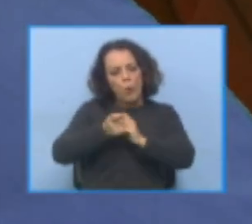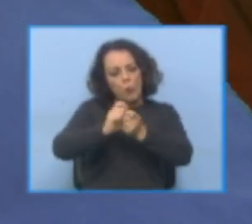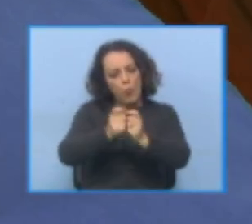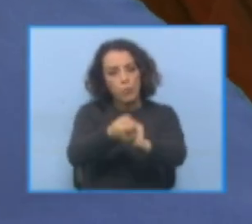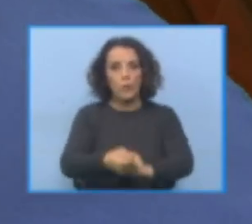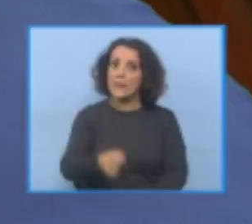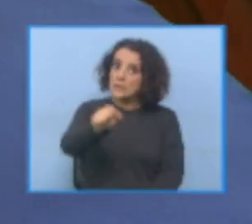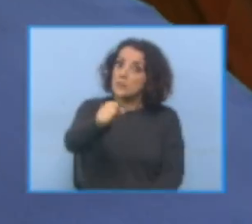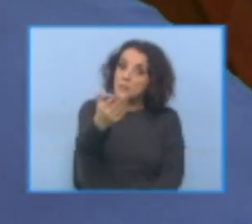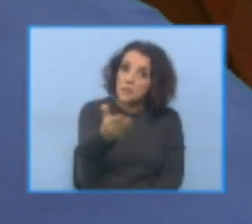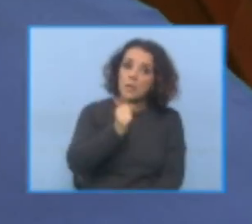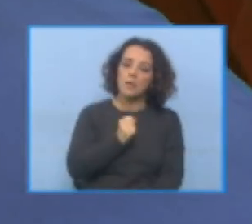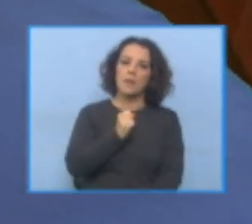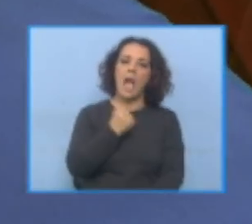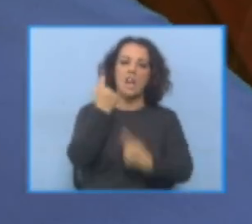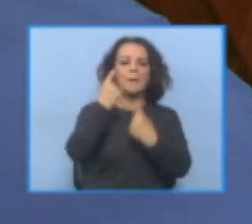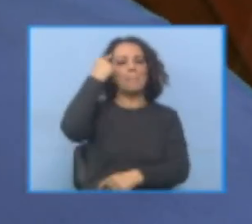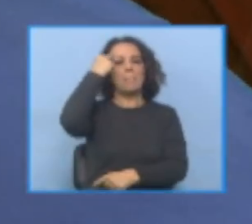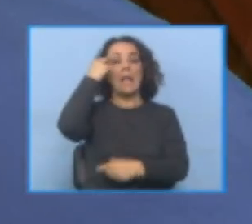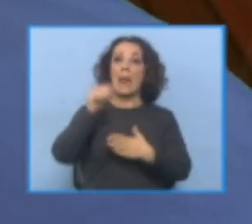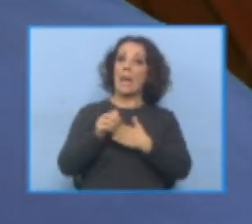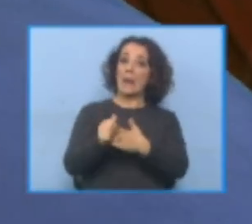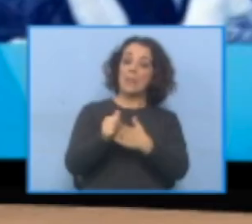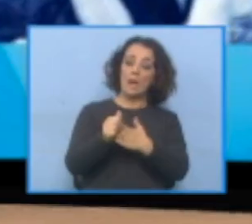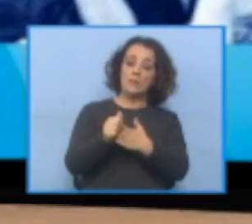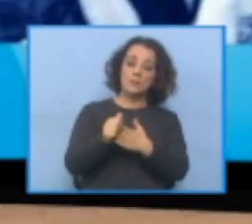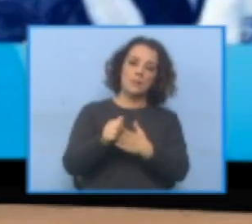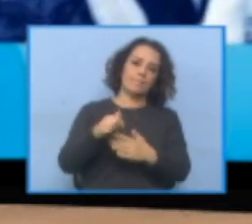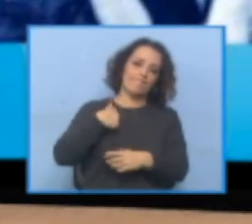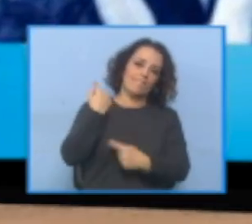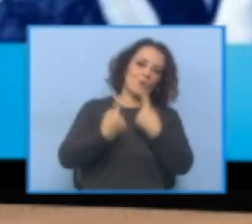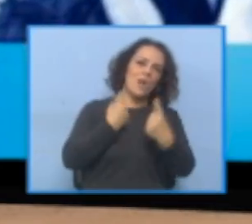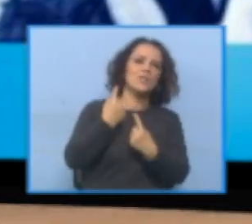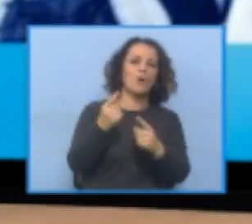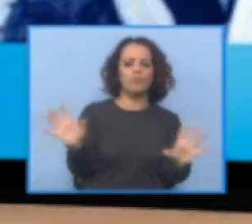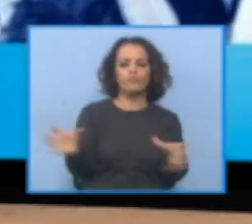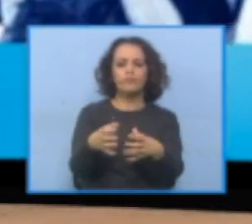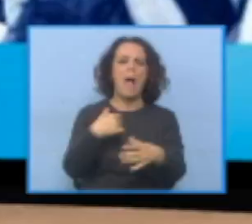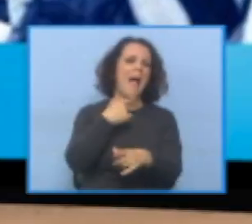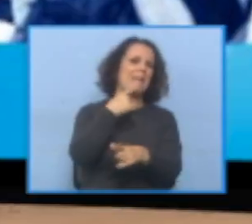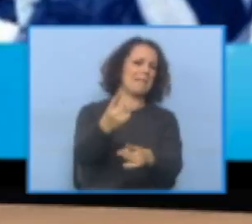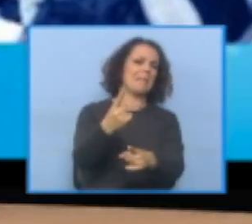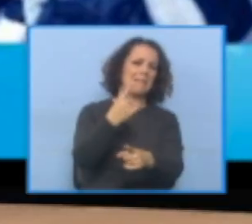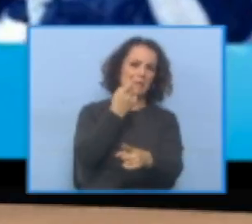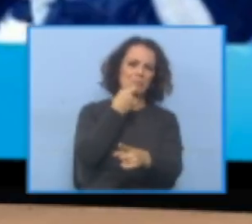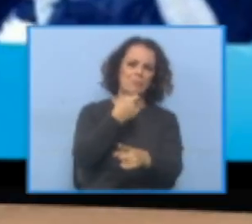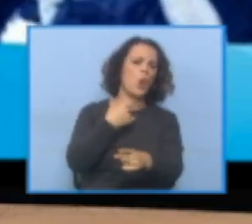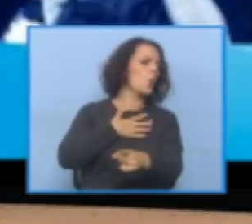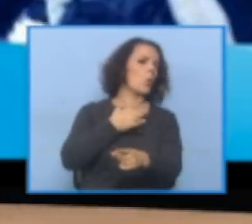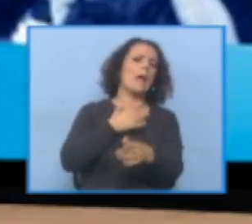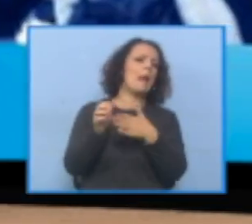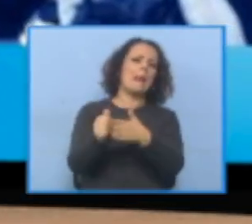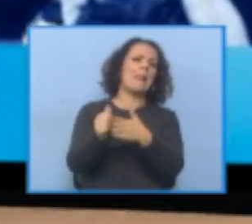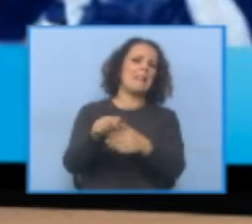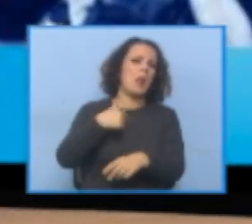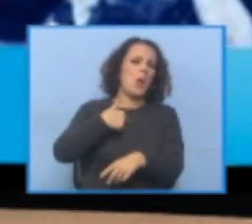porque, às vezes, pensa-se que liderança, e eu já tenho tido essa experiência às vezes com paroquianos, etc. Eu não quero ser líder, não tenho